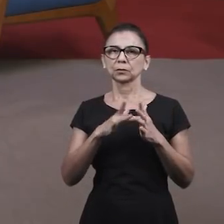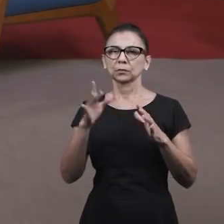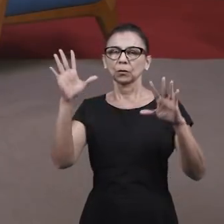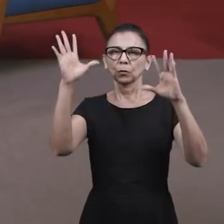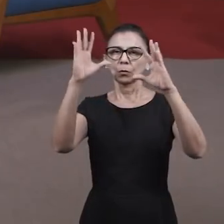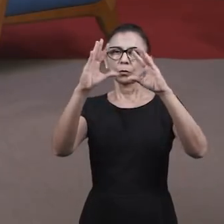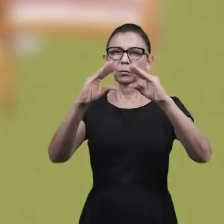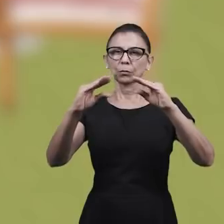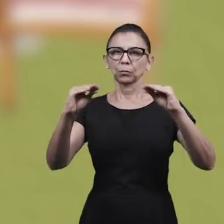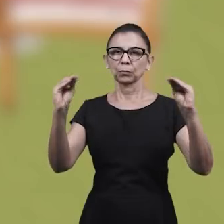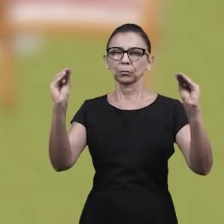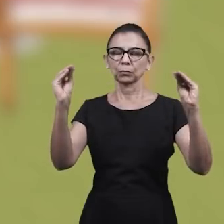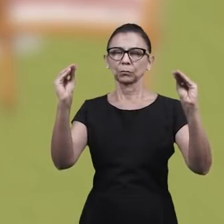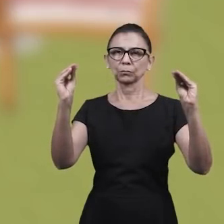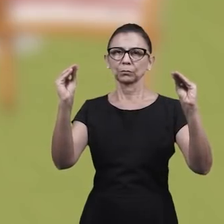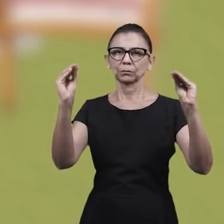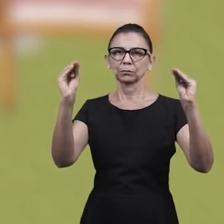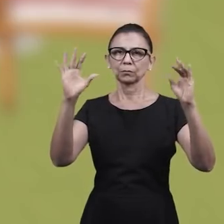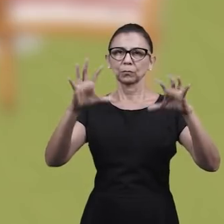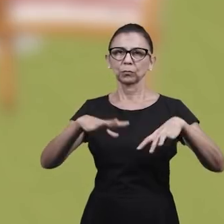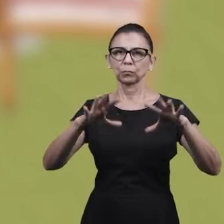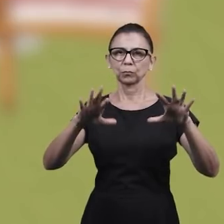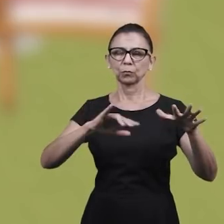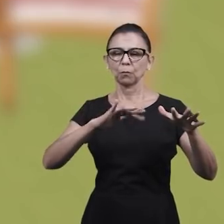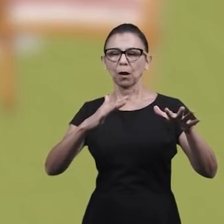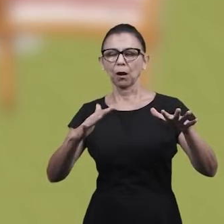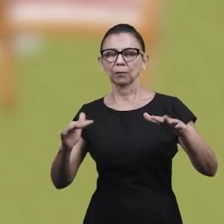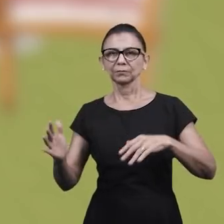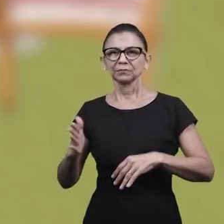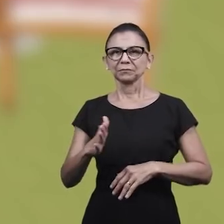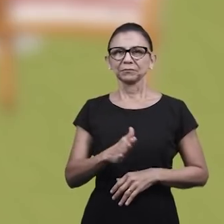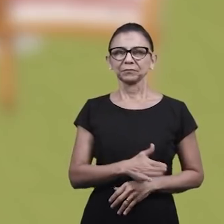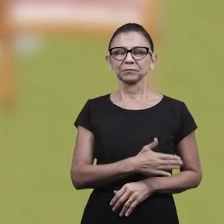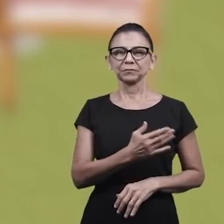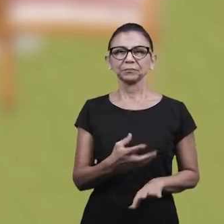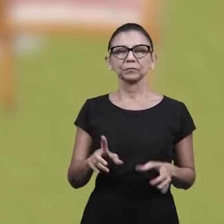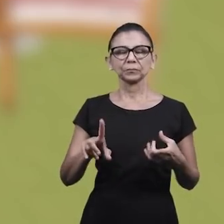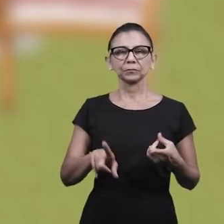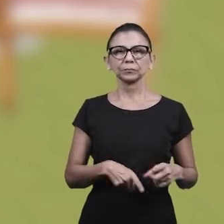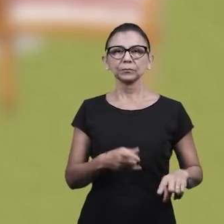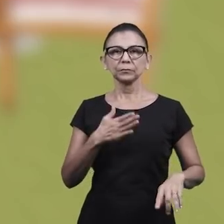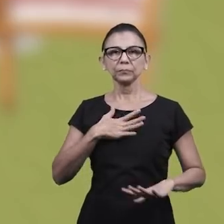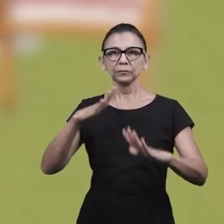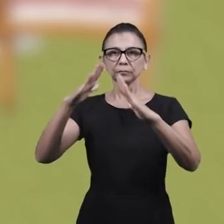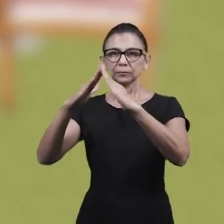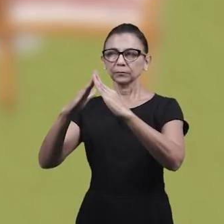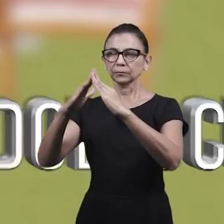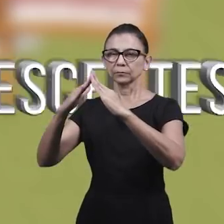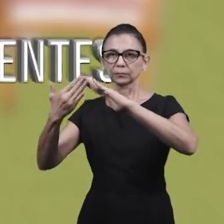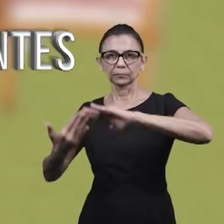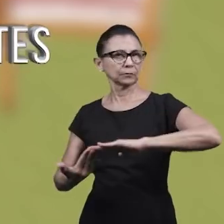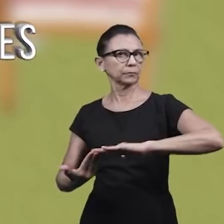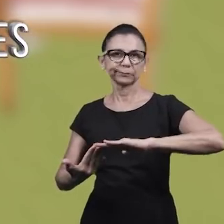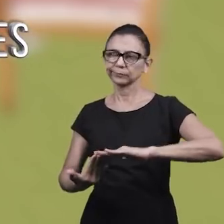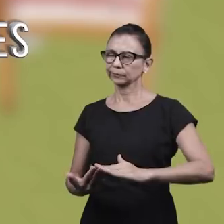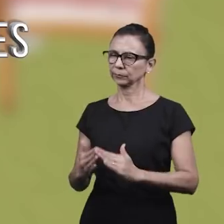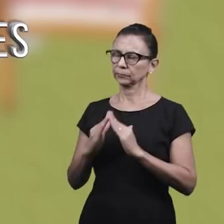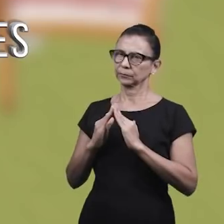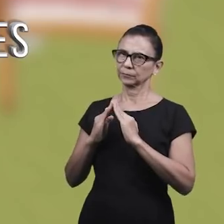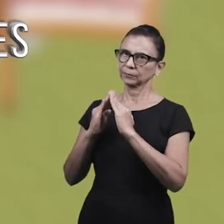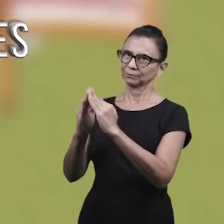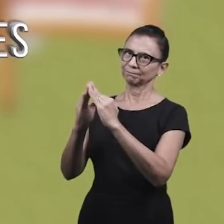esteve presente, assim como quando os discípulos estavam atravessando o mar e veio uma grande tempestade. Na